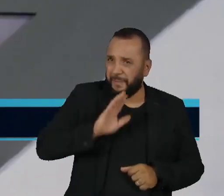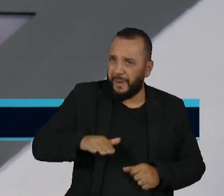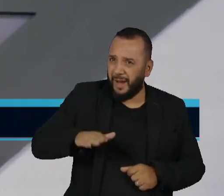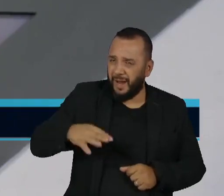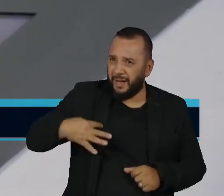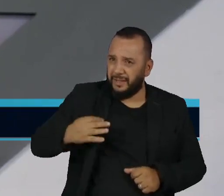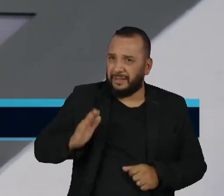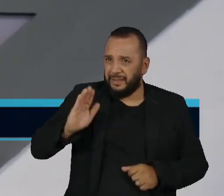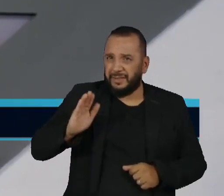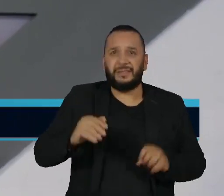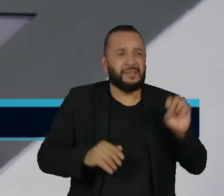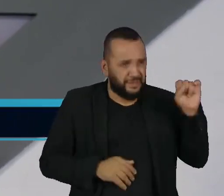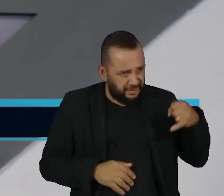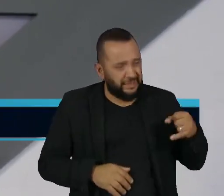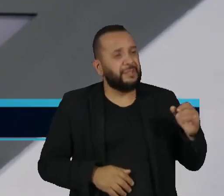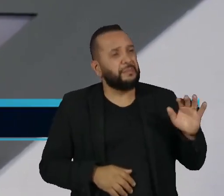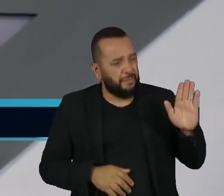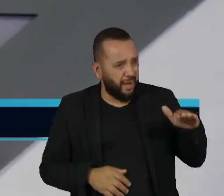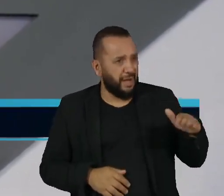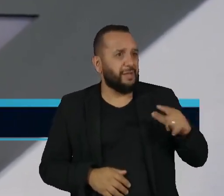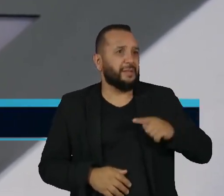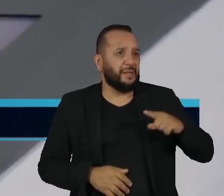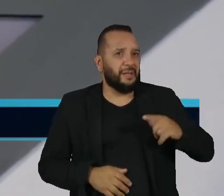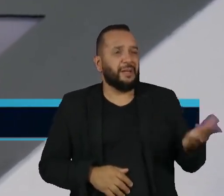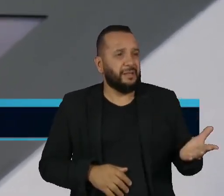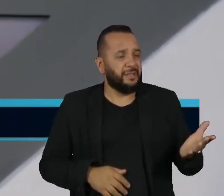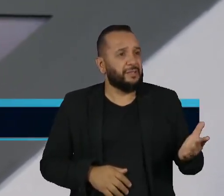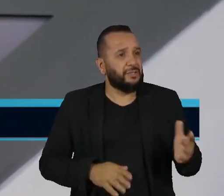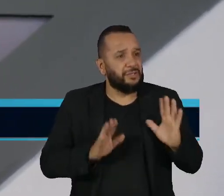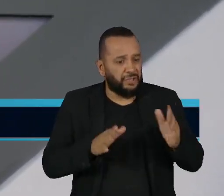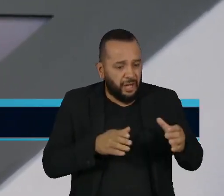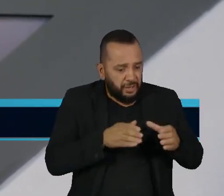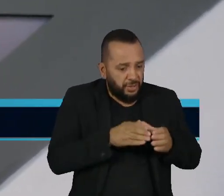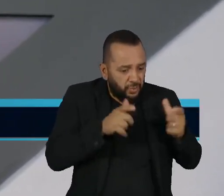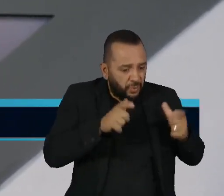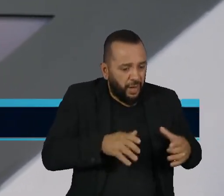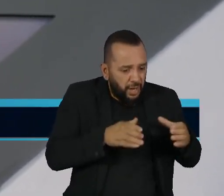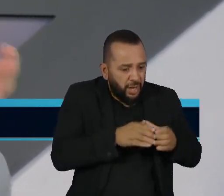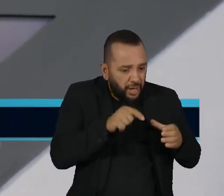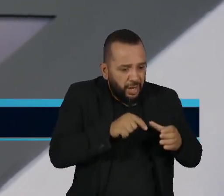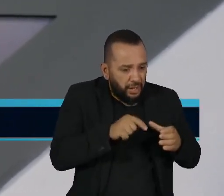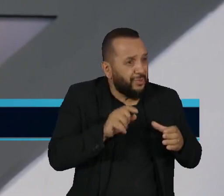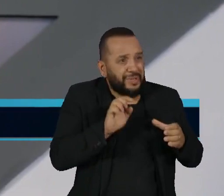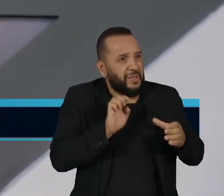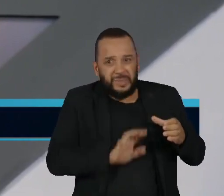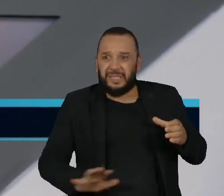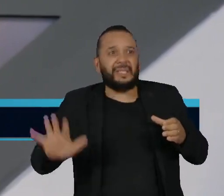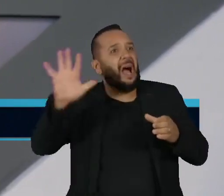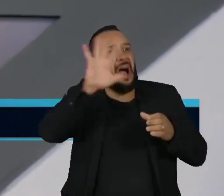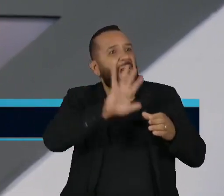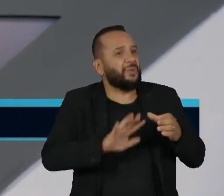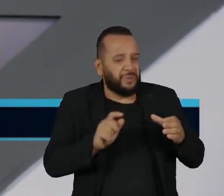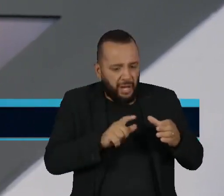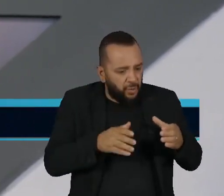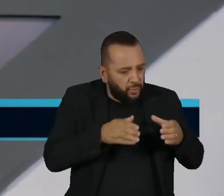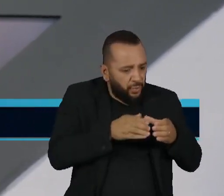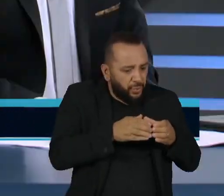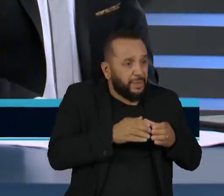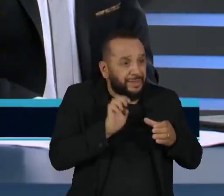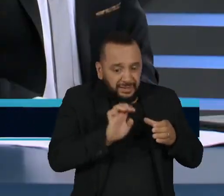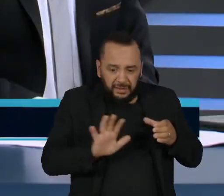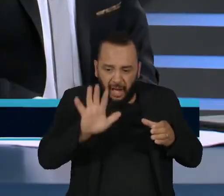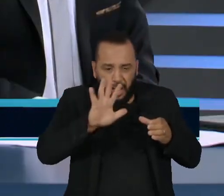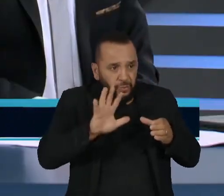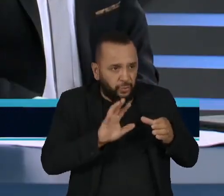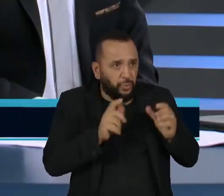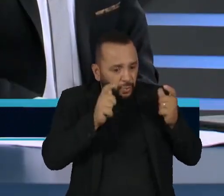distrital, distrital misto, baratearia muito. Eu tenho que fazer campanha naquele distrito onde eu quero ser eleito, e não no estado inteiro. Né? O voto distrital é uma